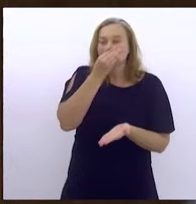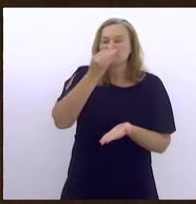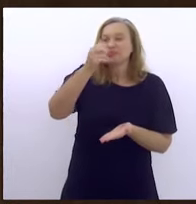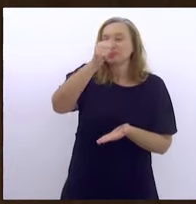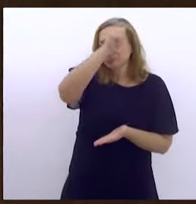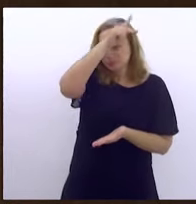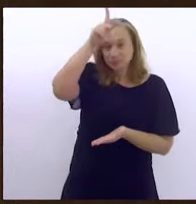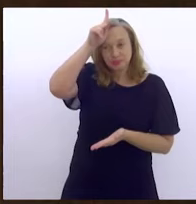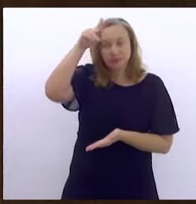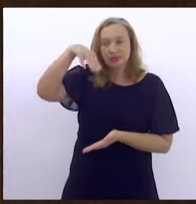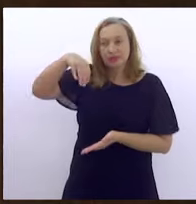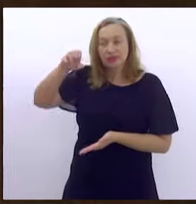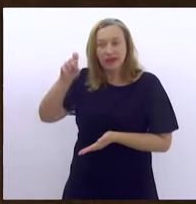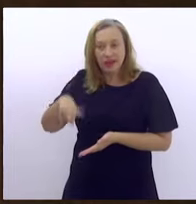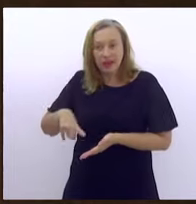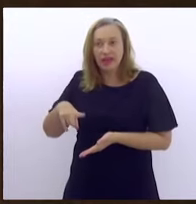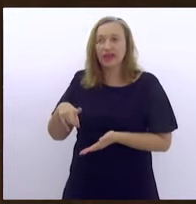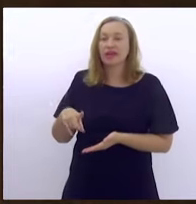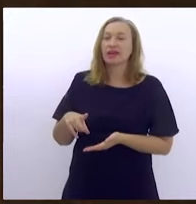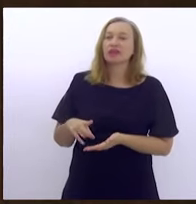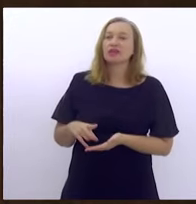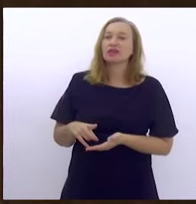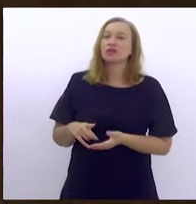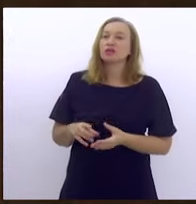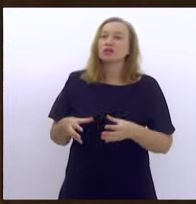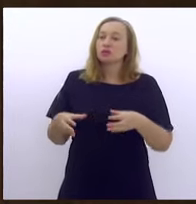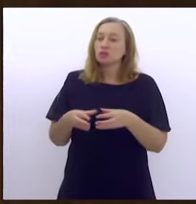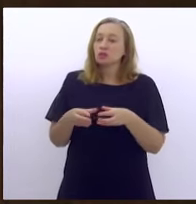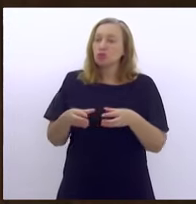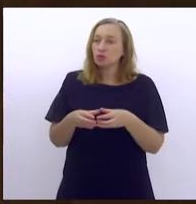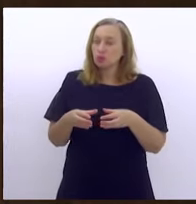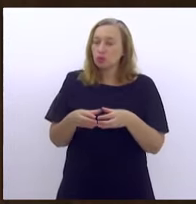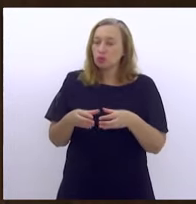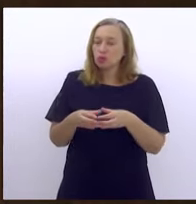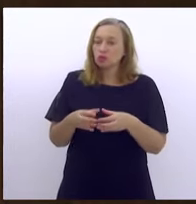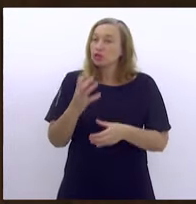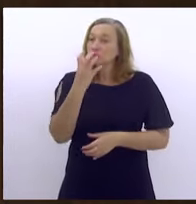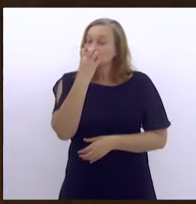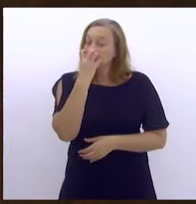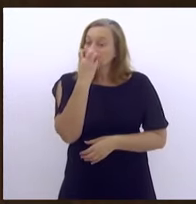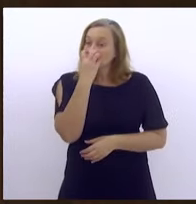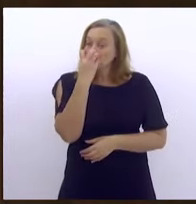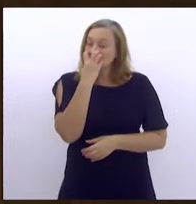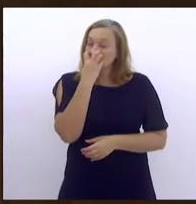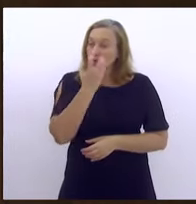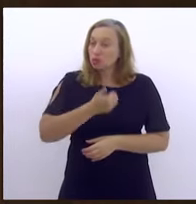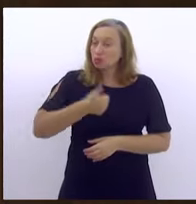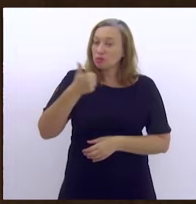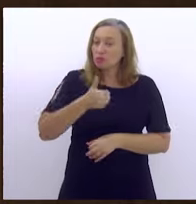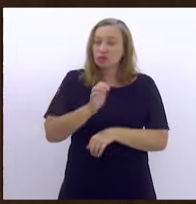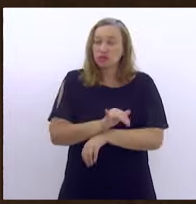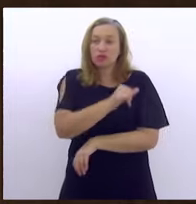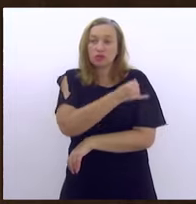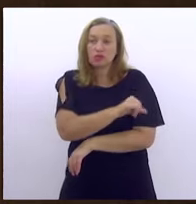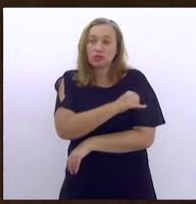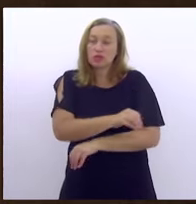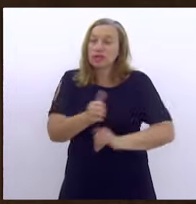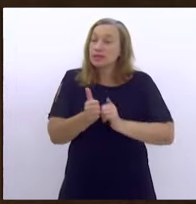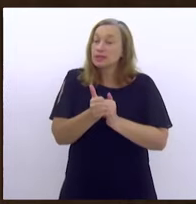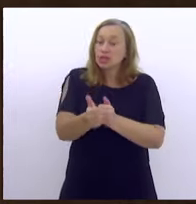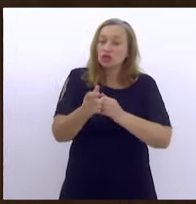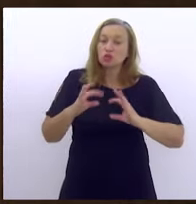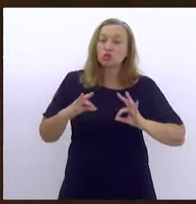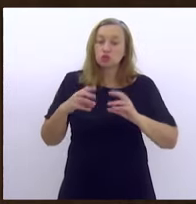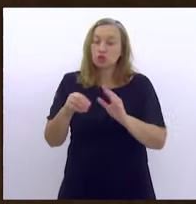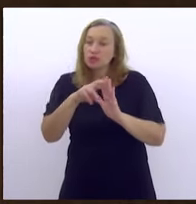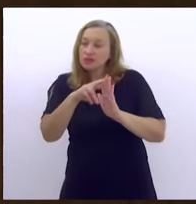prefeito Welbert, que construiu o batalhão de cães, o primeiro do interior do estado do Rio de Janeiro, seguindo todas as normas